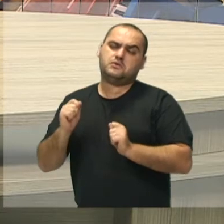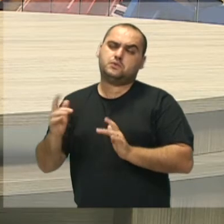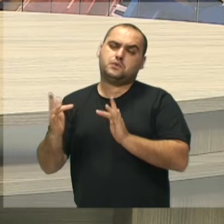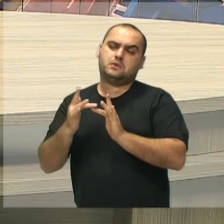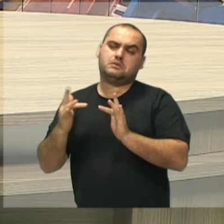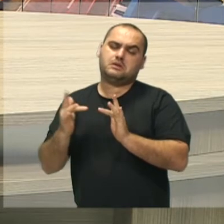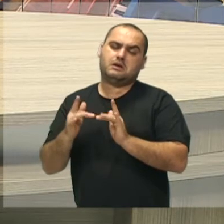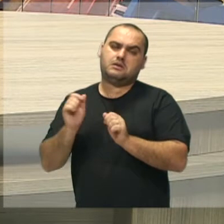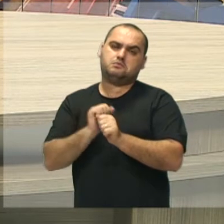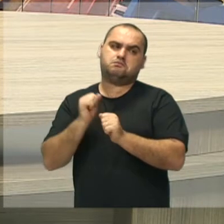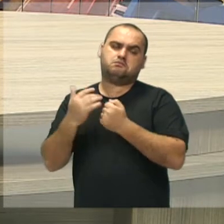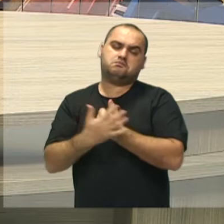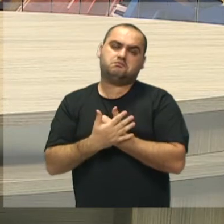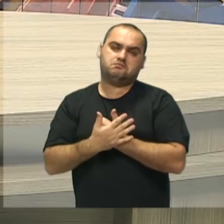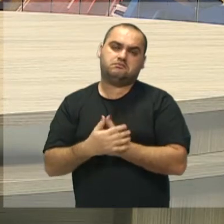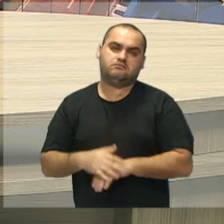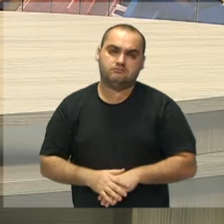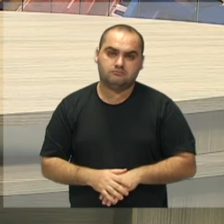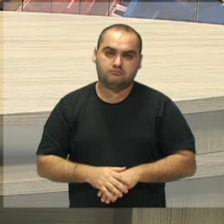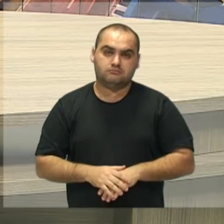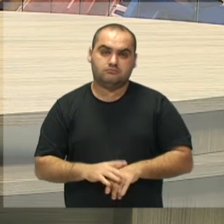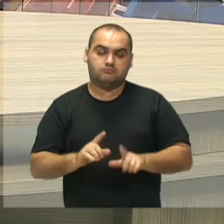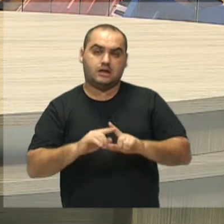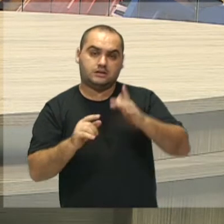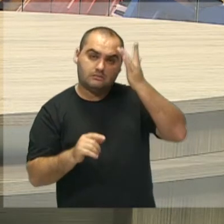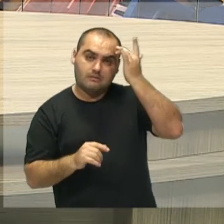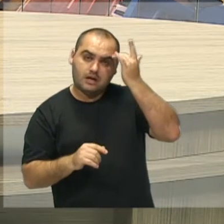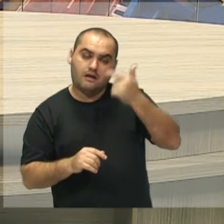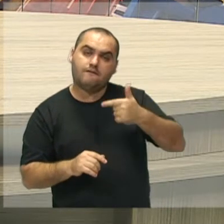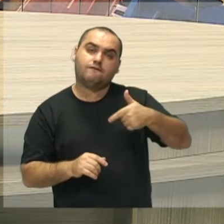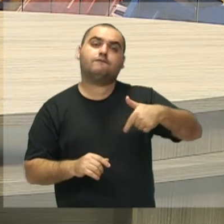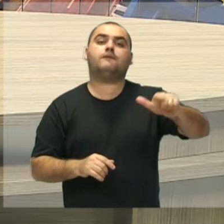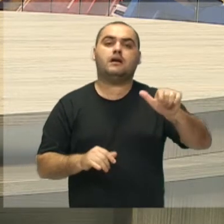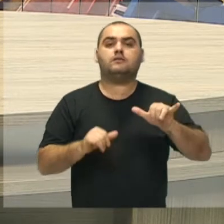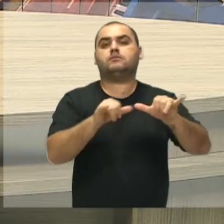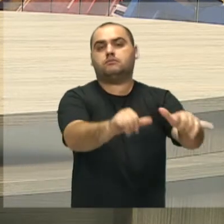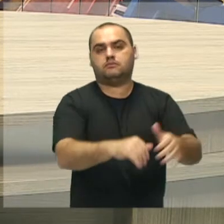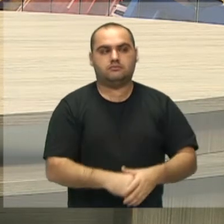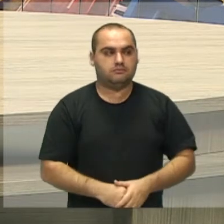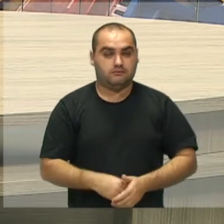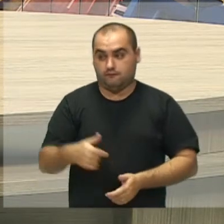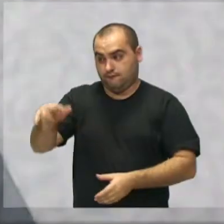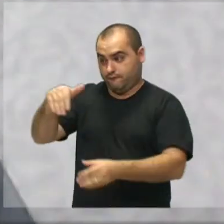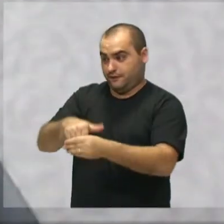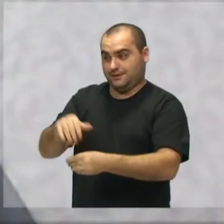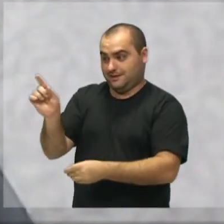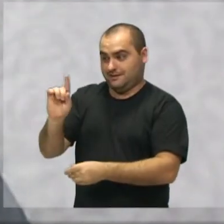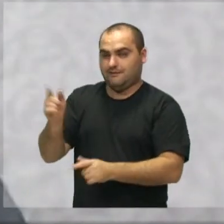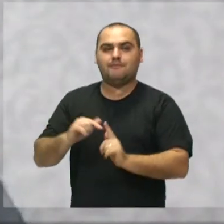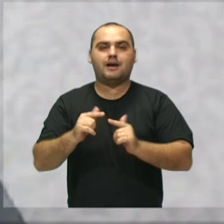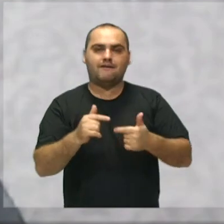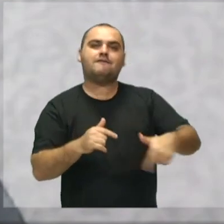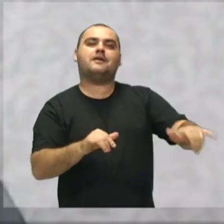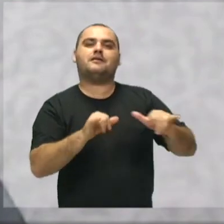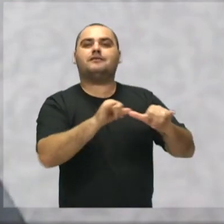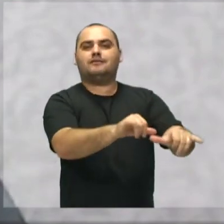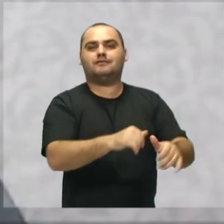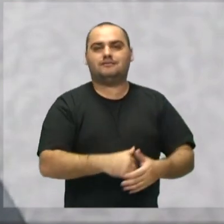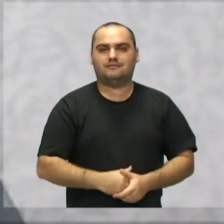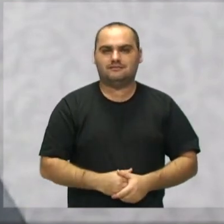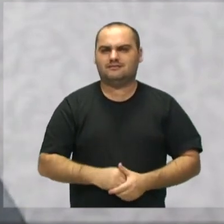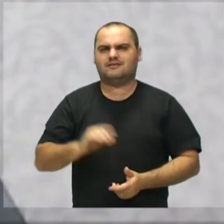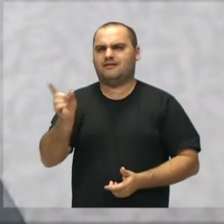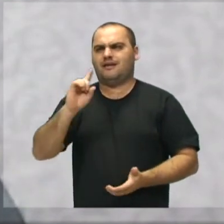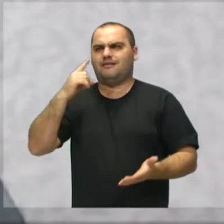contaminado. Mas amanhã ele vai para o supermercado. Eu não vou votar, mas vai para o supermercado. É muito mais um ato de preguiça do que um compromisso com